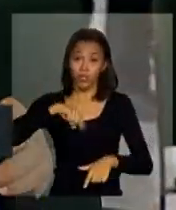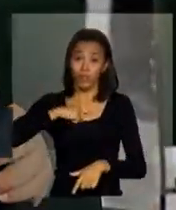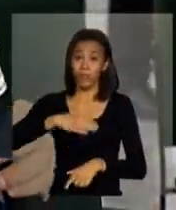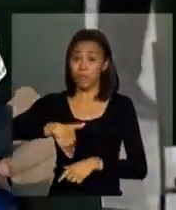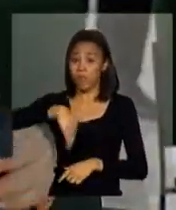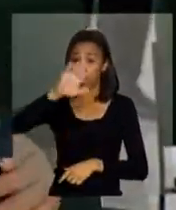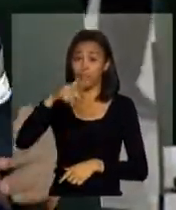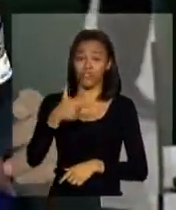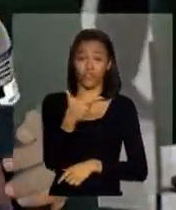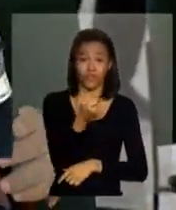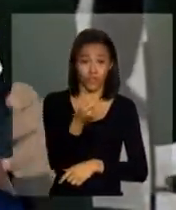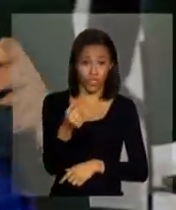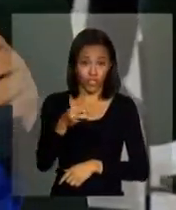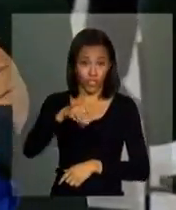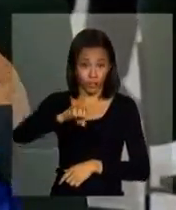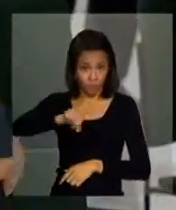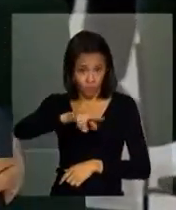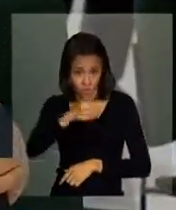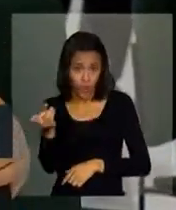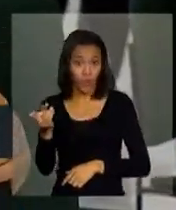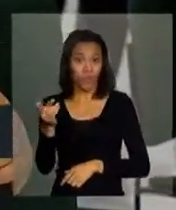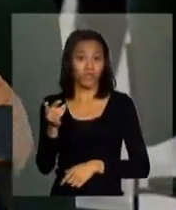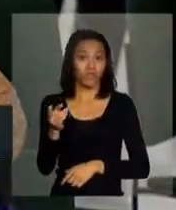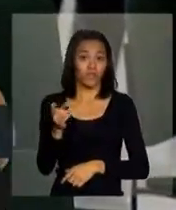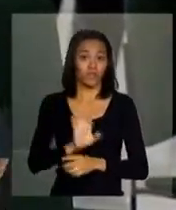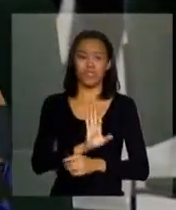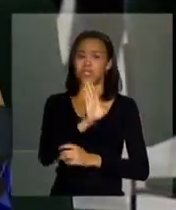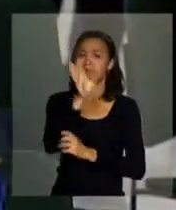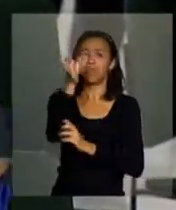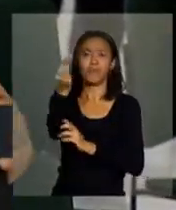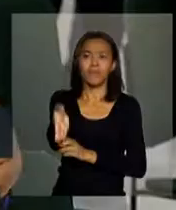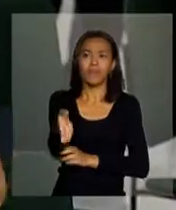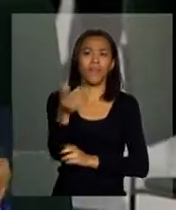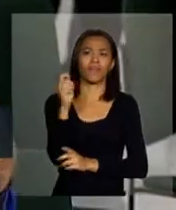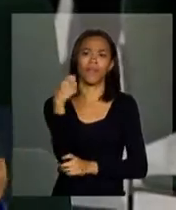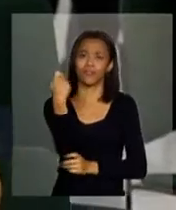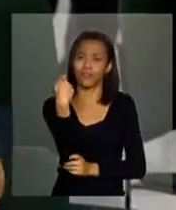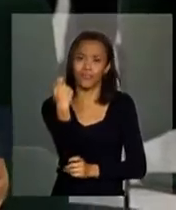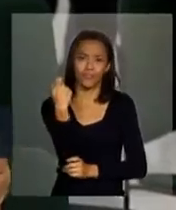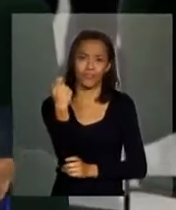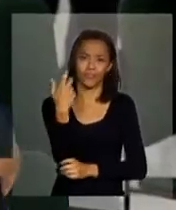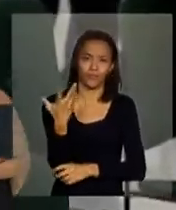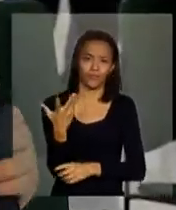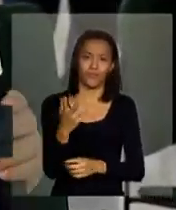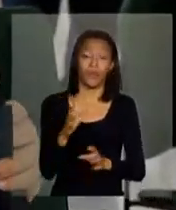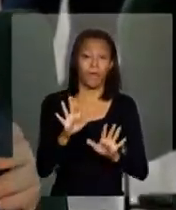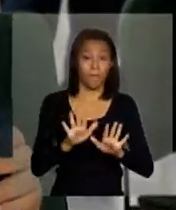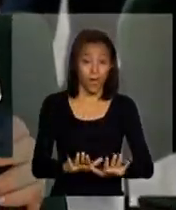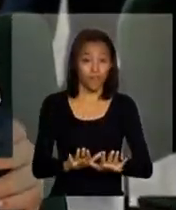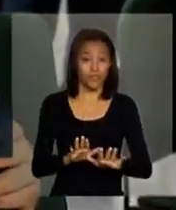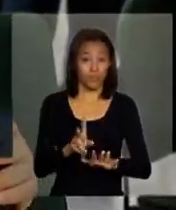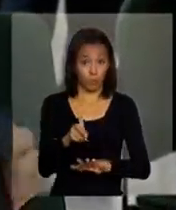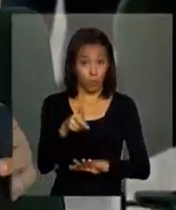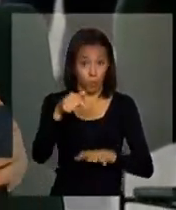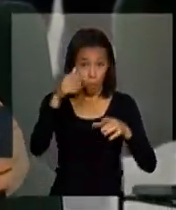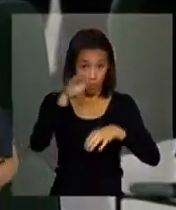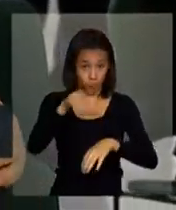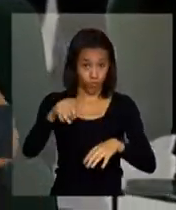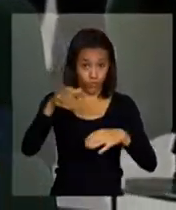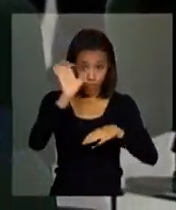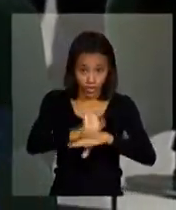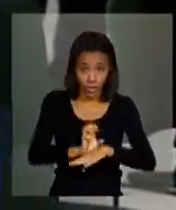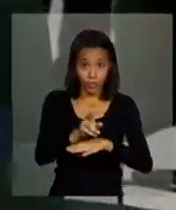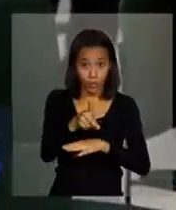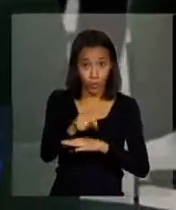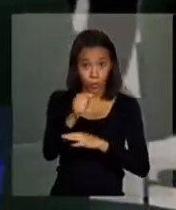mais de 20 milhões de pescadores indo pescar na Argentina, em nosso próprio Paranazão, só que lá do argentino, por não termos